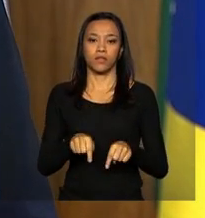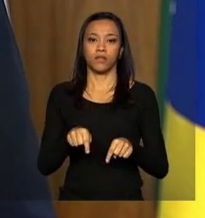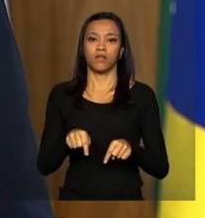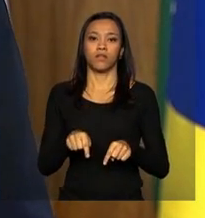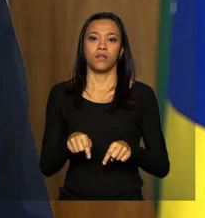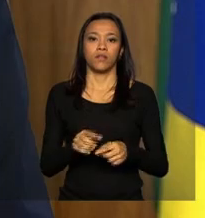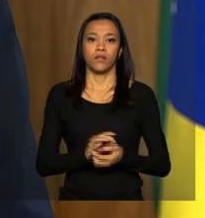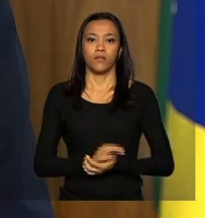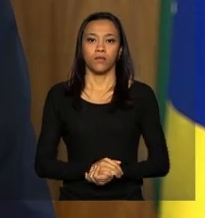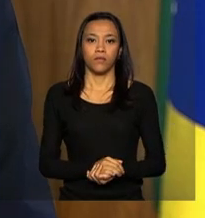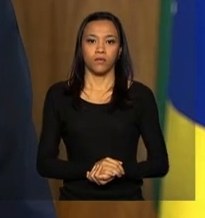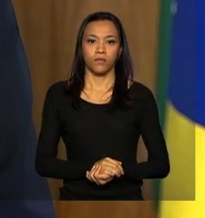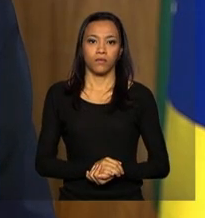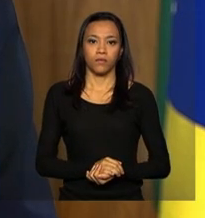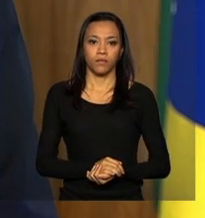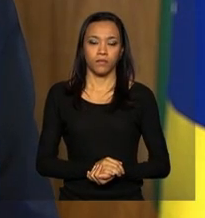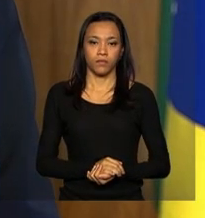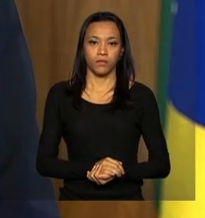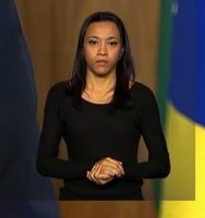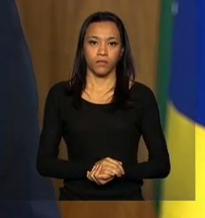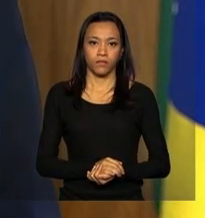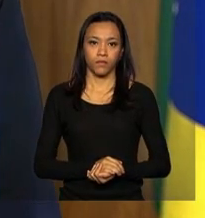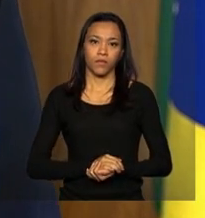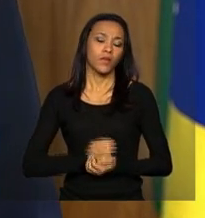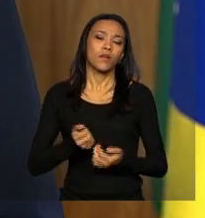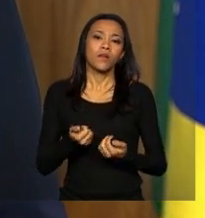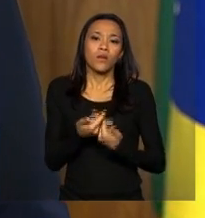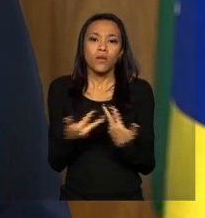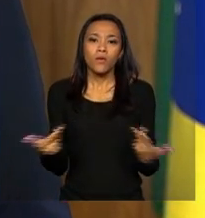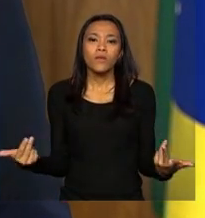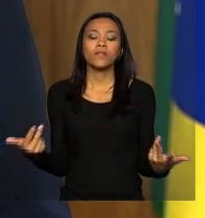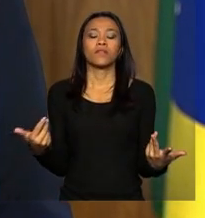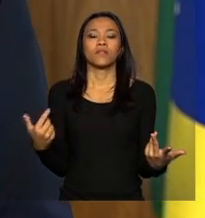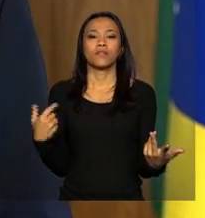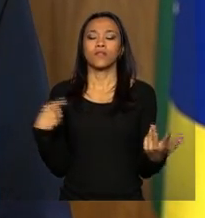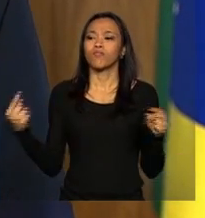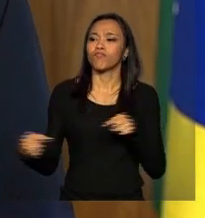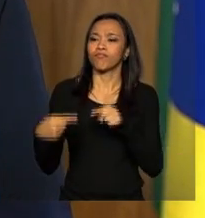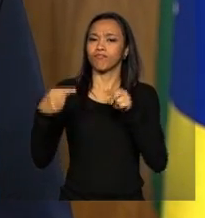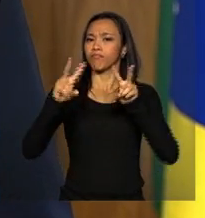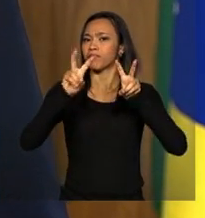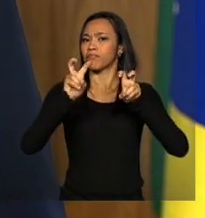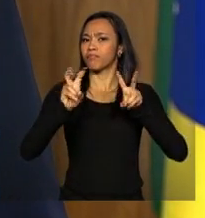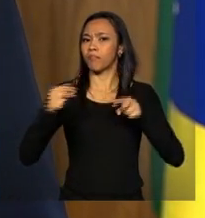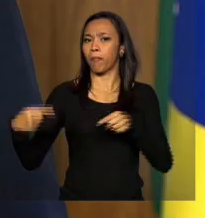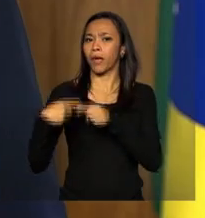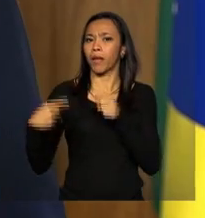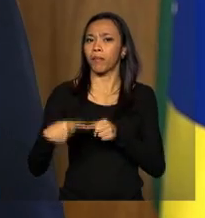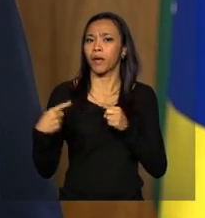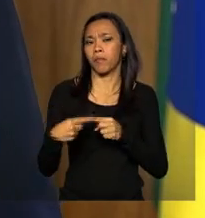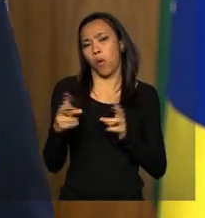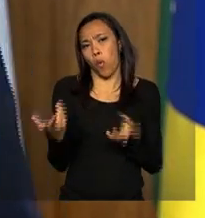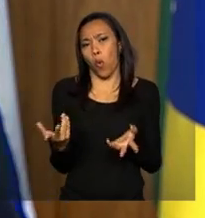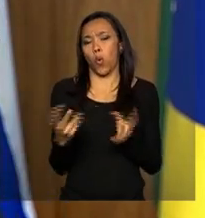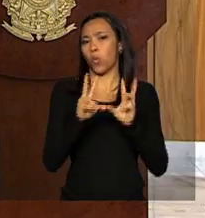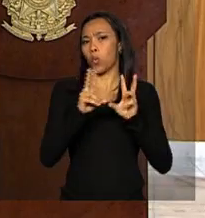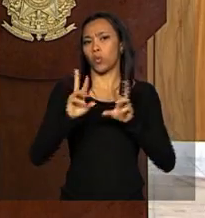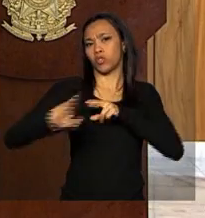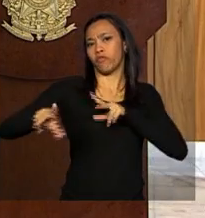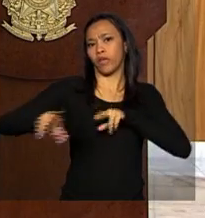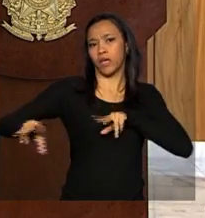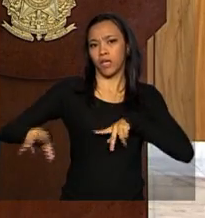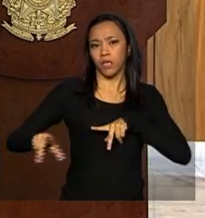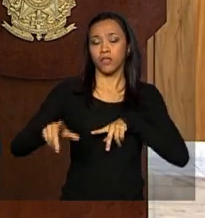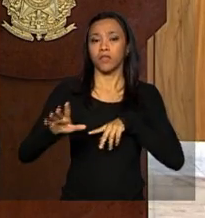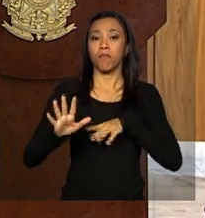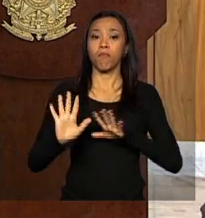para além das coisas que nos unem, identificam ou nos diferenciam, os nossos países estão percorrendo